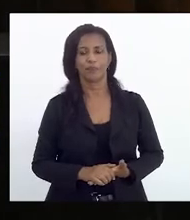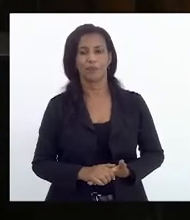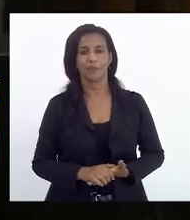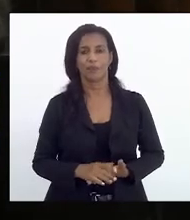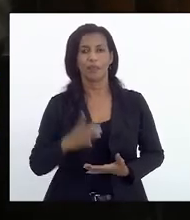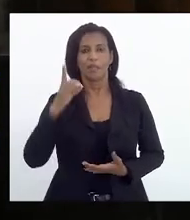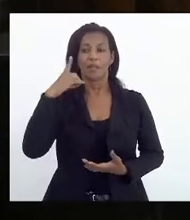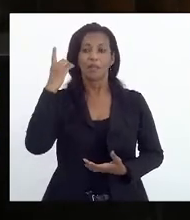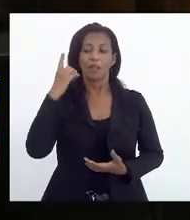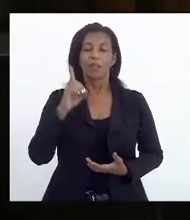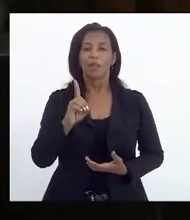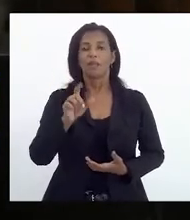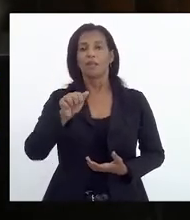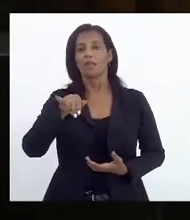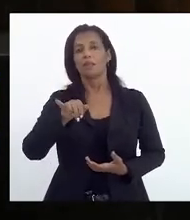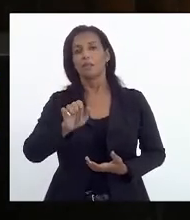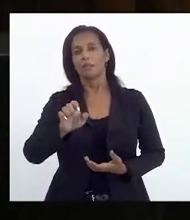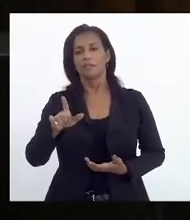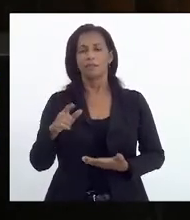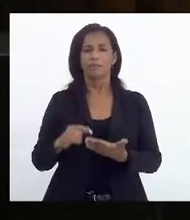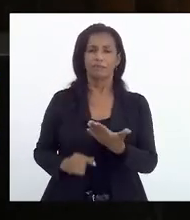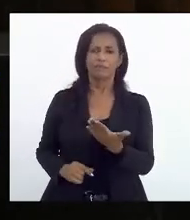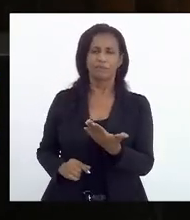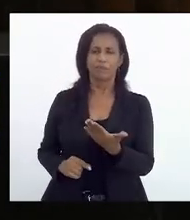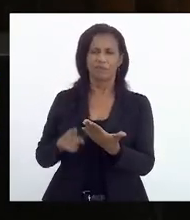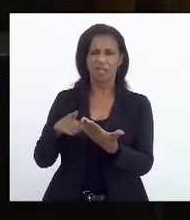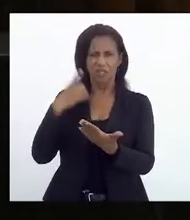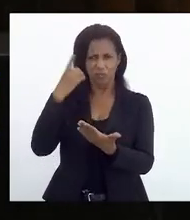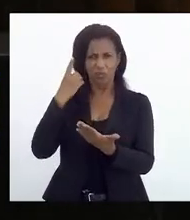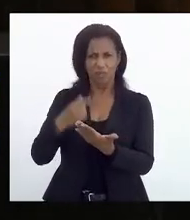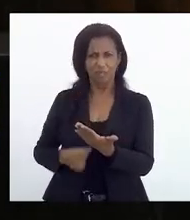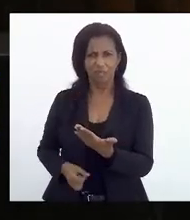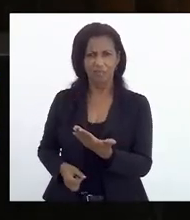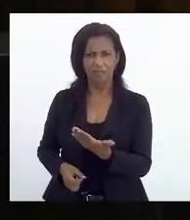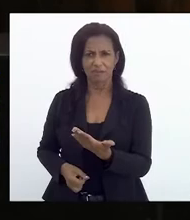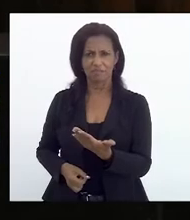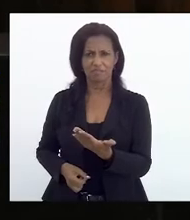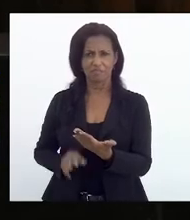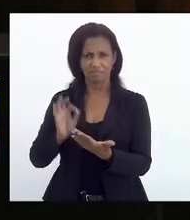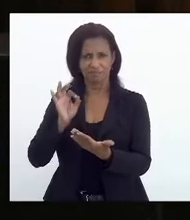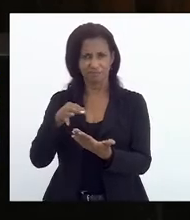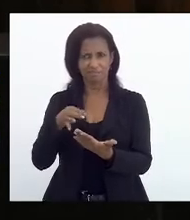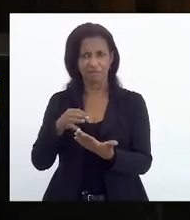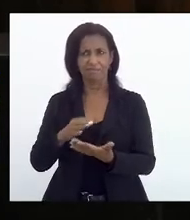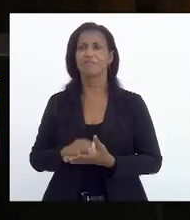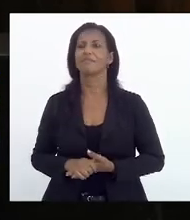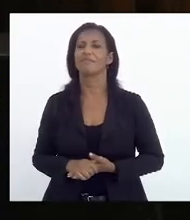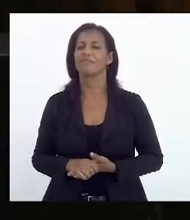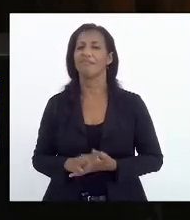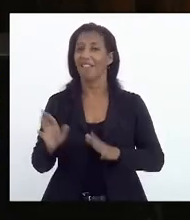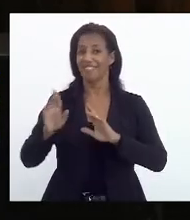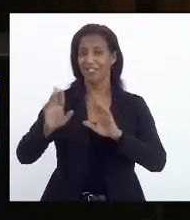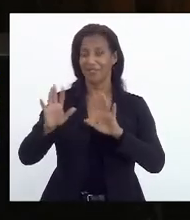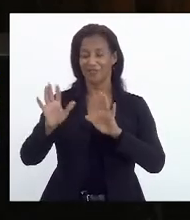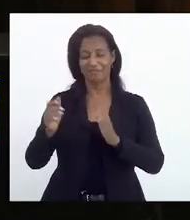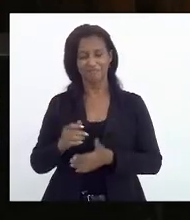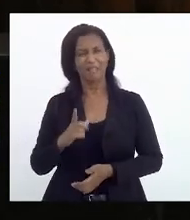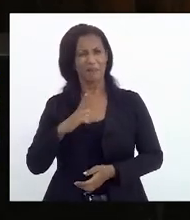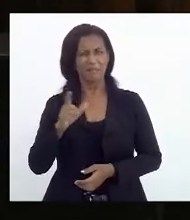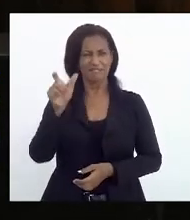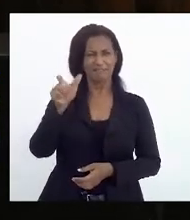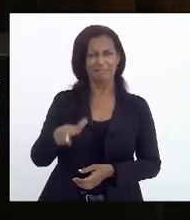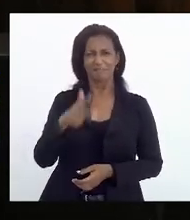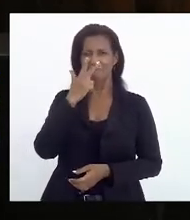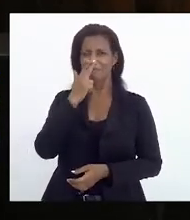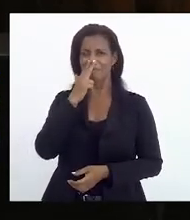a deputada Daniella Ribeiro on o senhor é advogado nesh e ainda não mas tem jeito